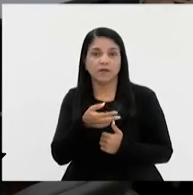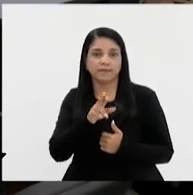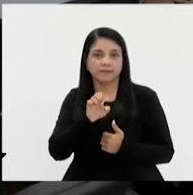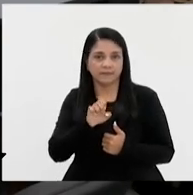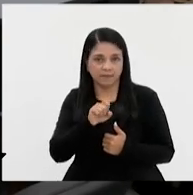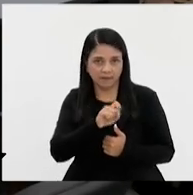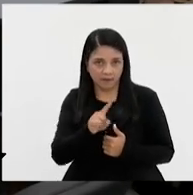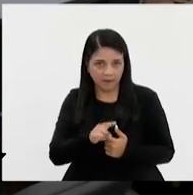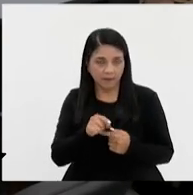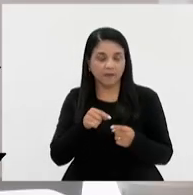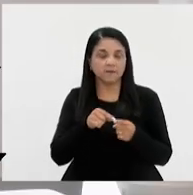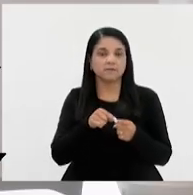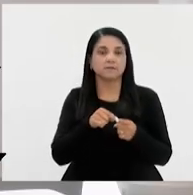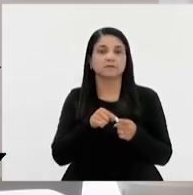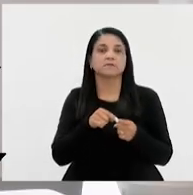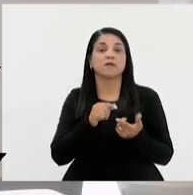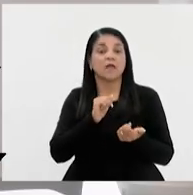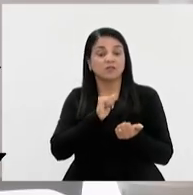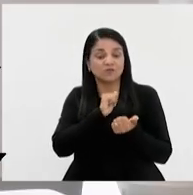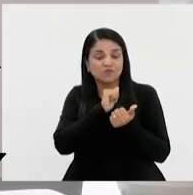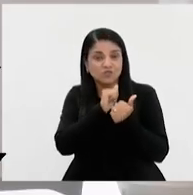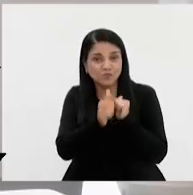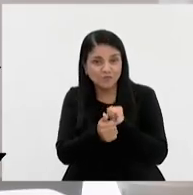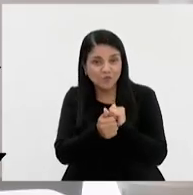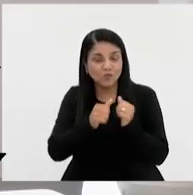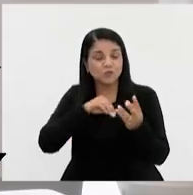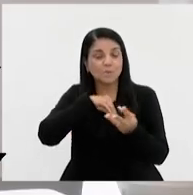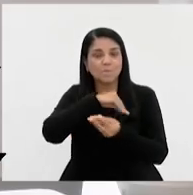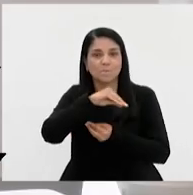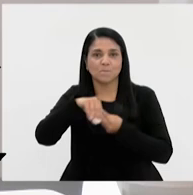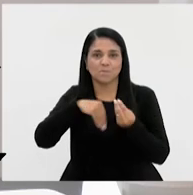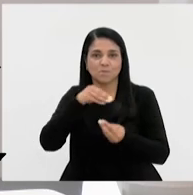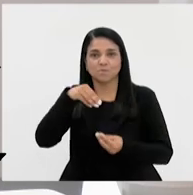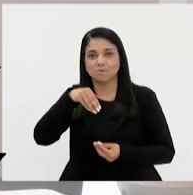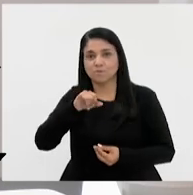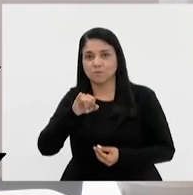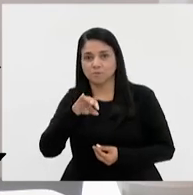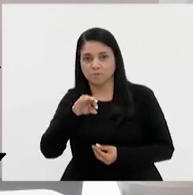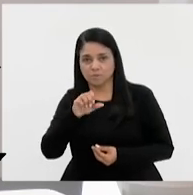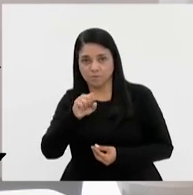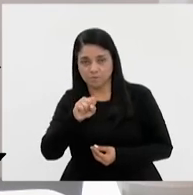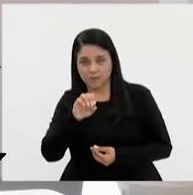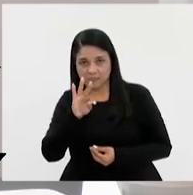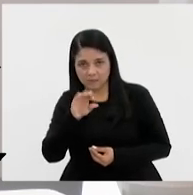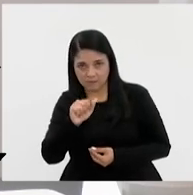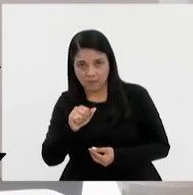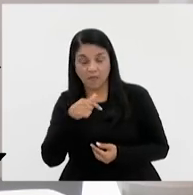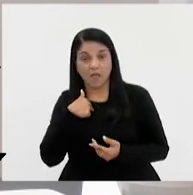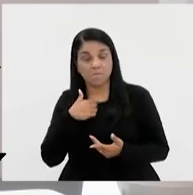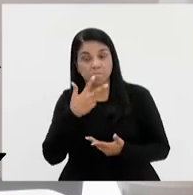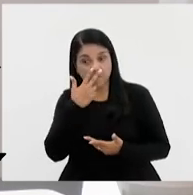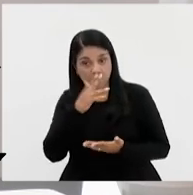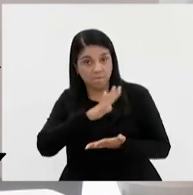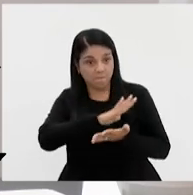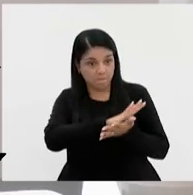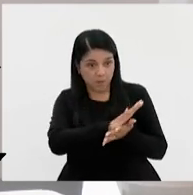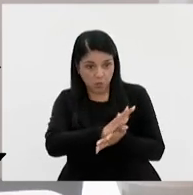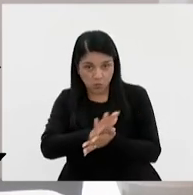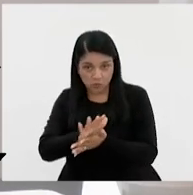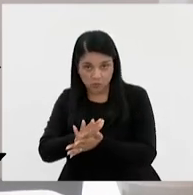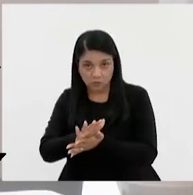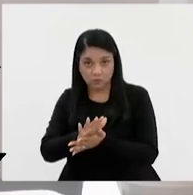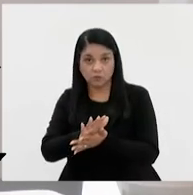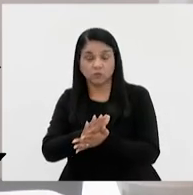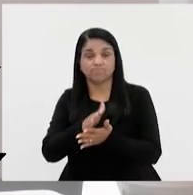São esportes de competição mista. E me parece também, aí sim, um tanto quanto preconceituoso, e esbarra ali